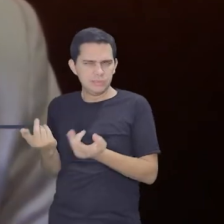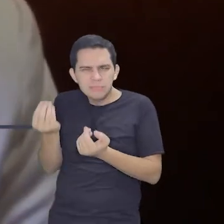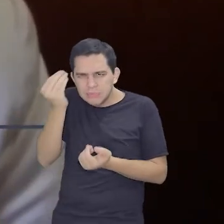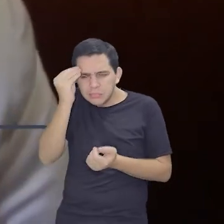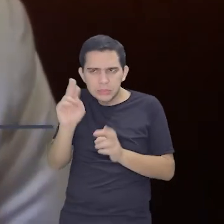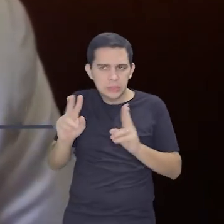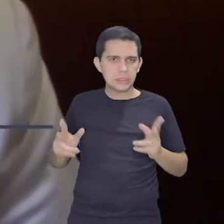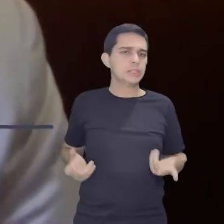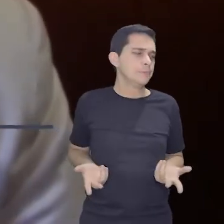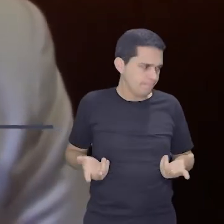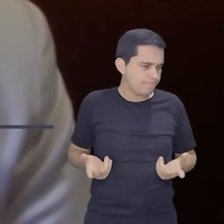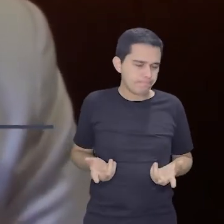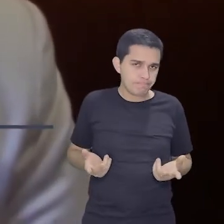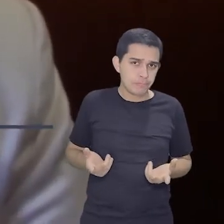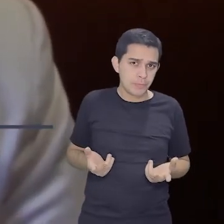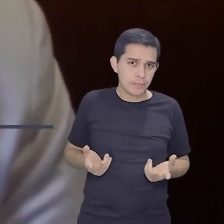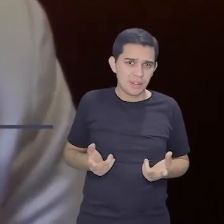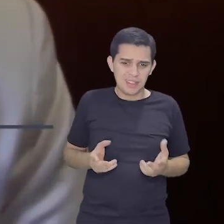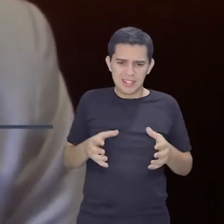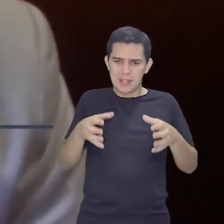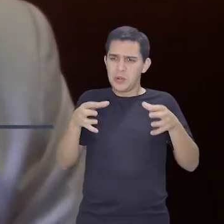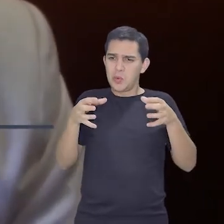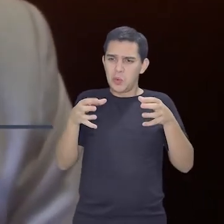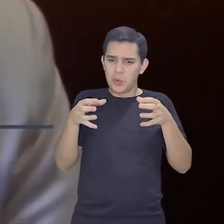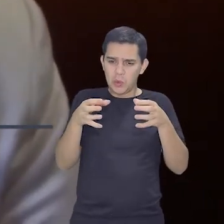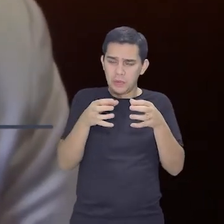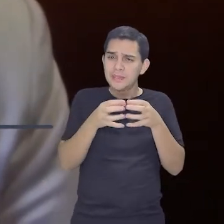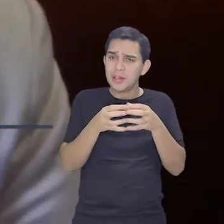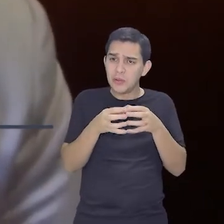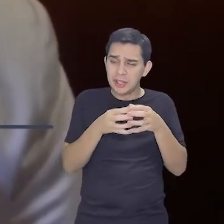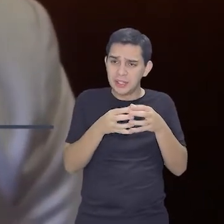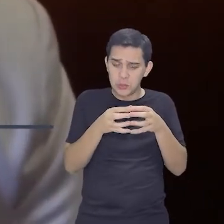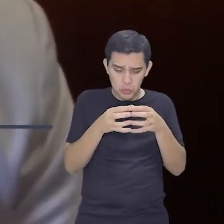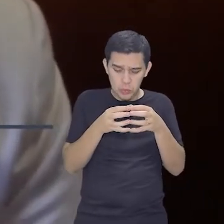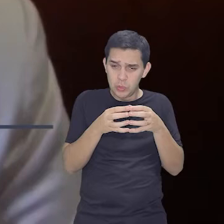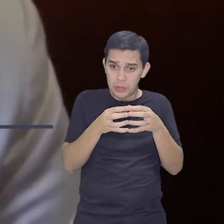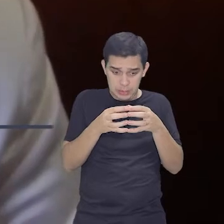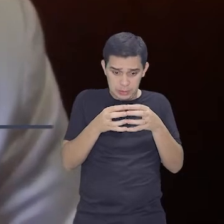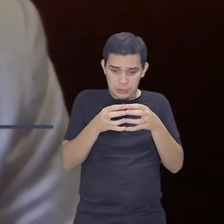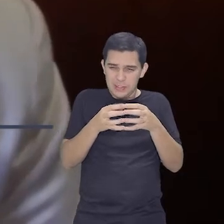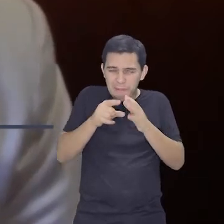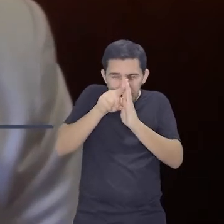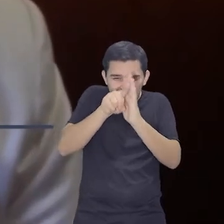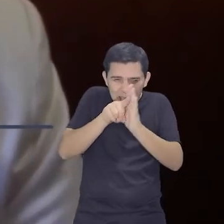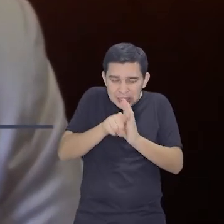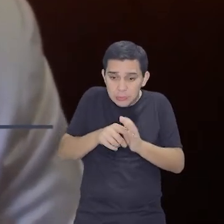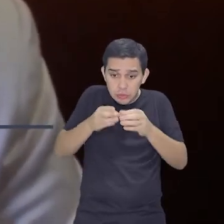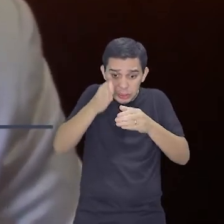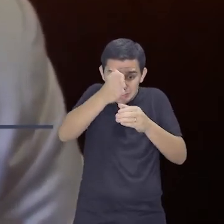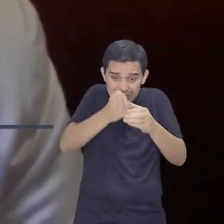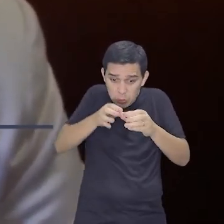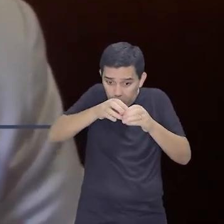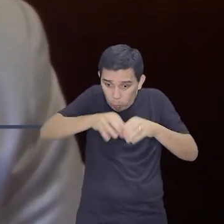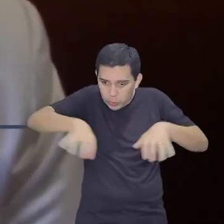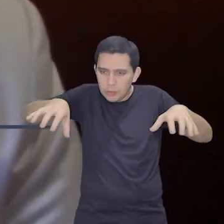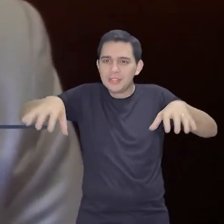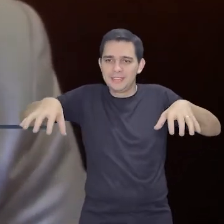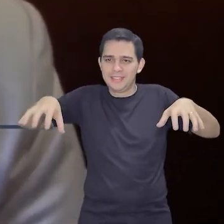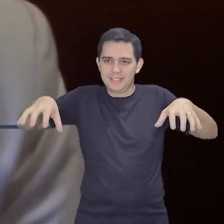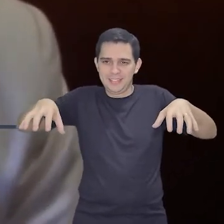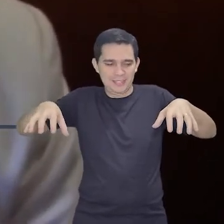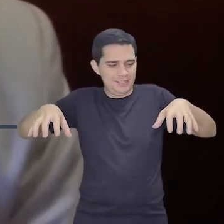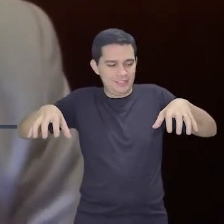Ao invés de você ter um movimento só, como eram 2 investigações que tiveram que ser separadas, cada uma teve